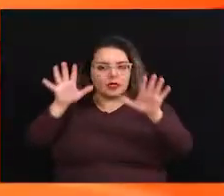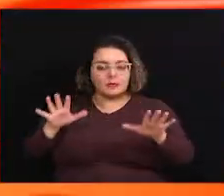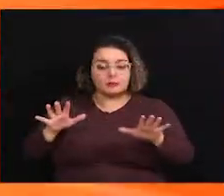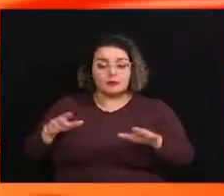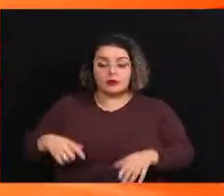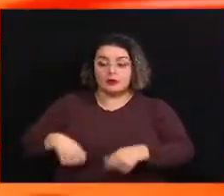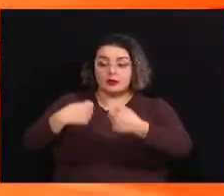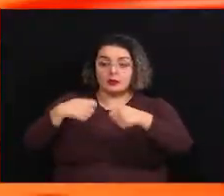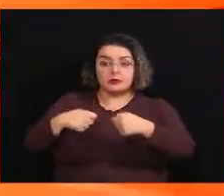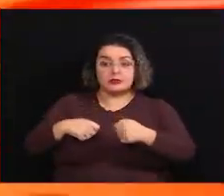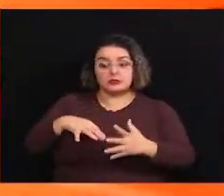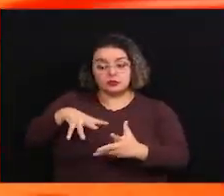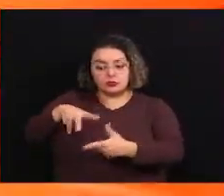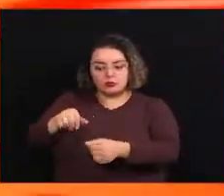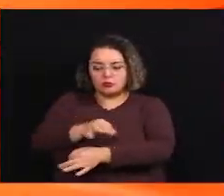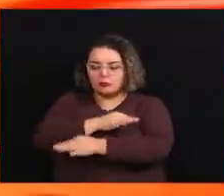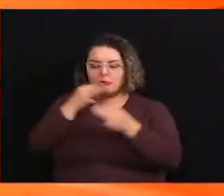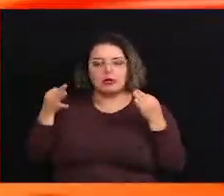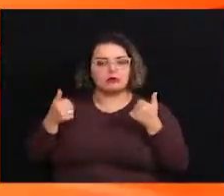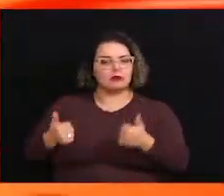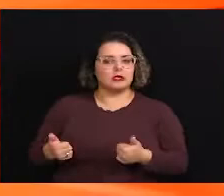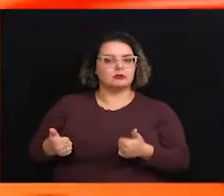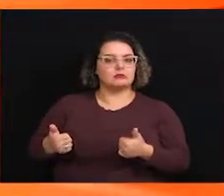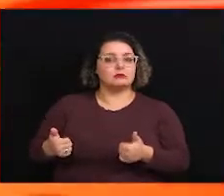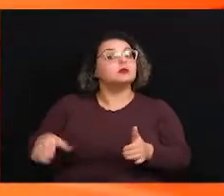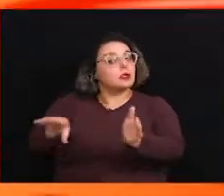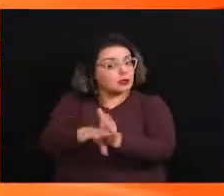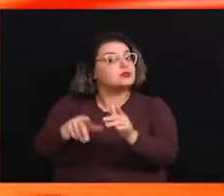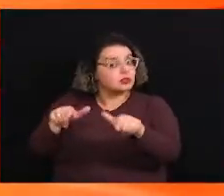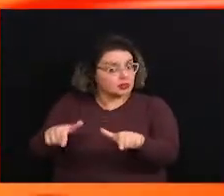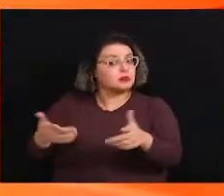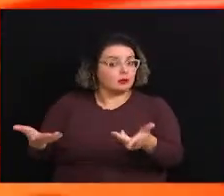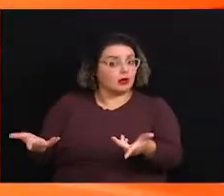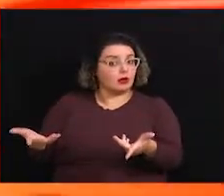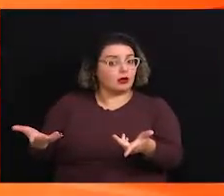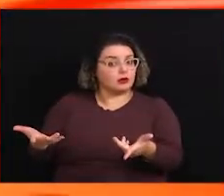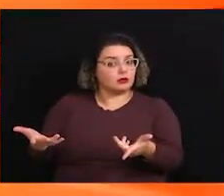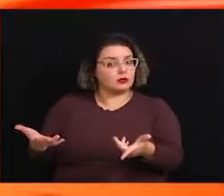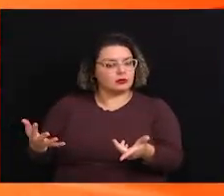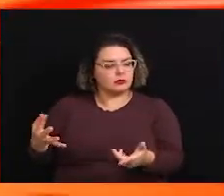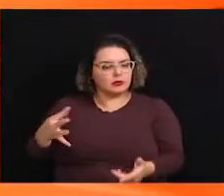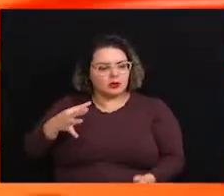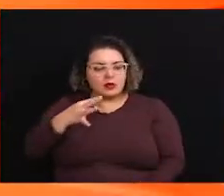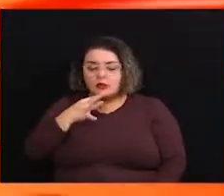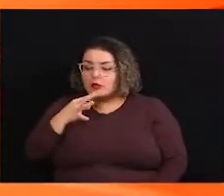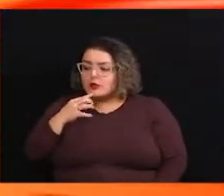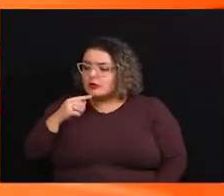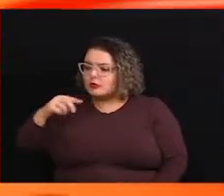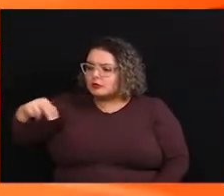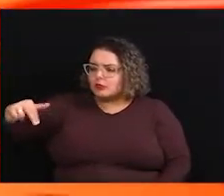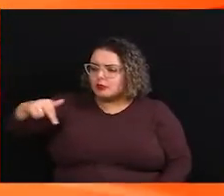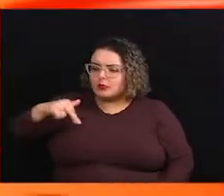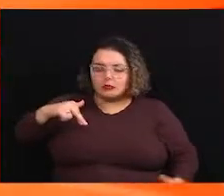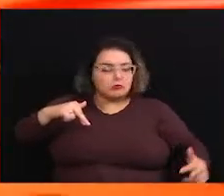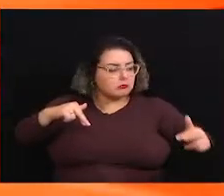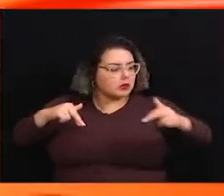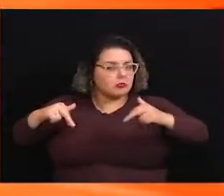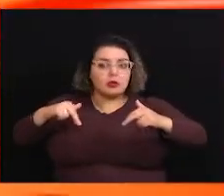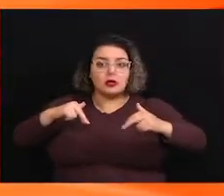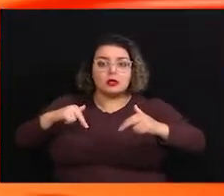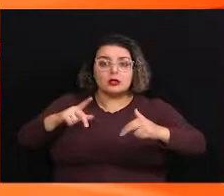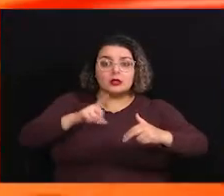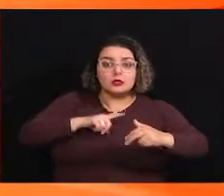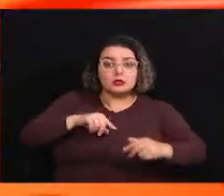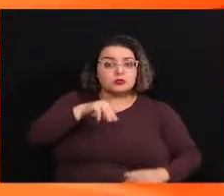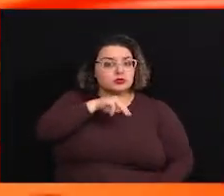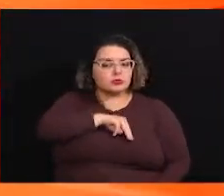Eu preciso chegar no mundo perfeito, né? E ela chega nesse lugar. E nesse lugar ela vai conhecendo outras pessoas que também